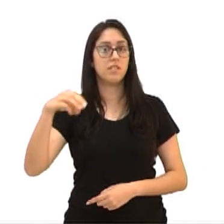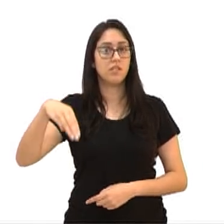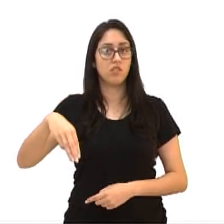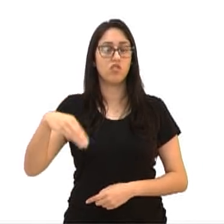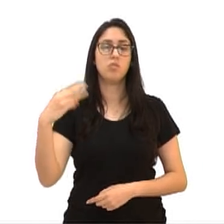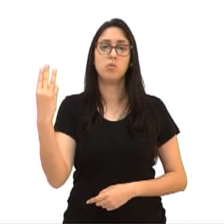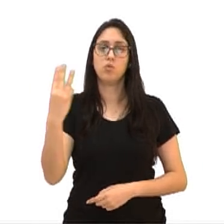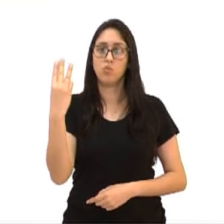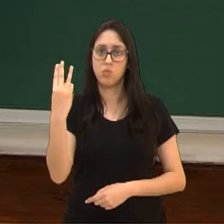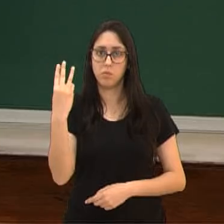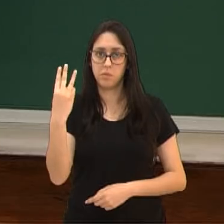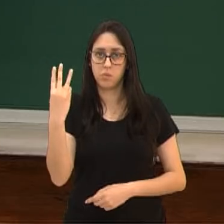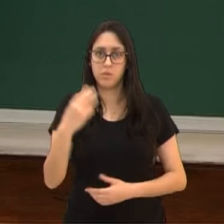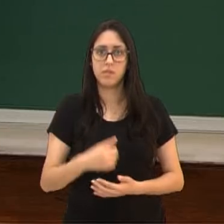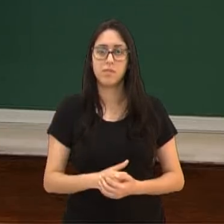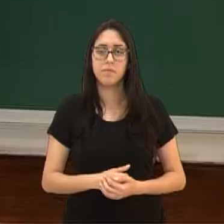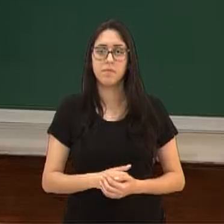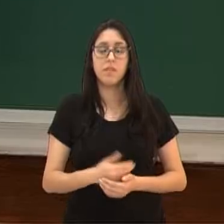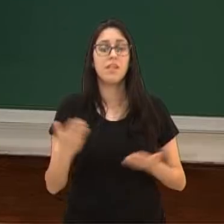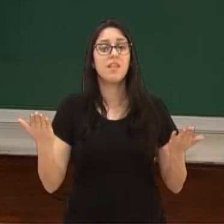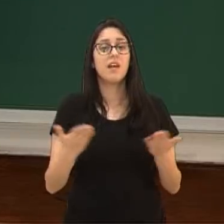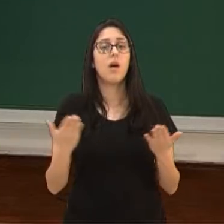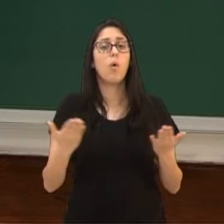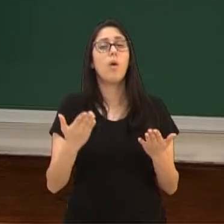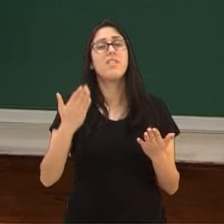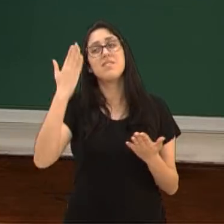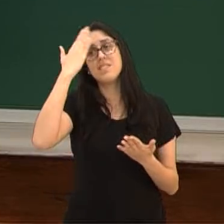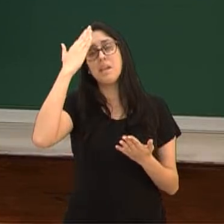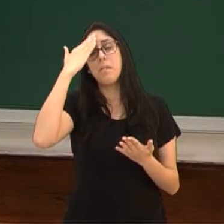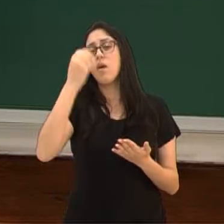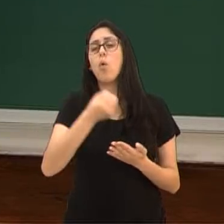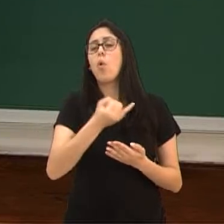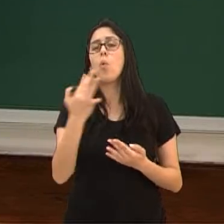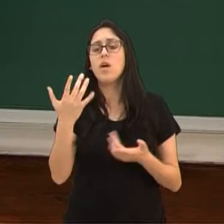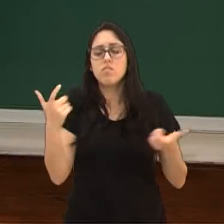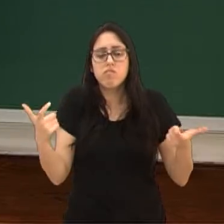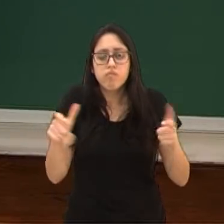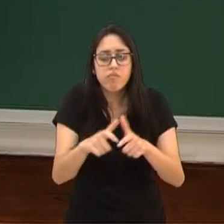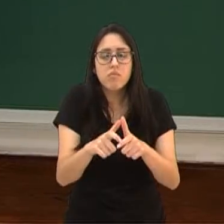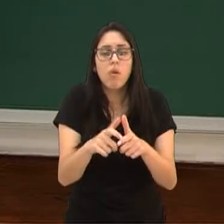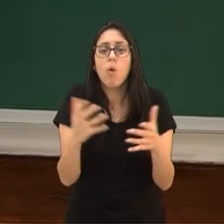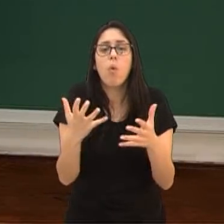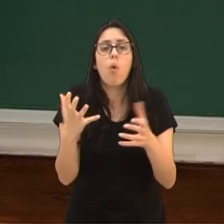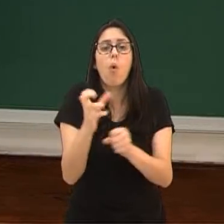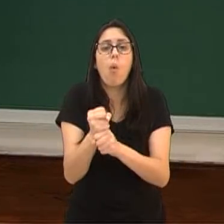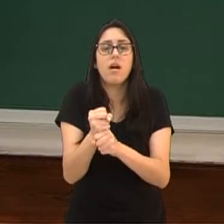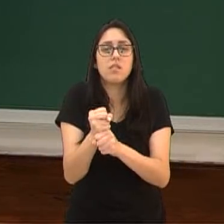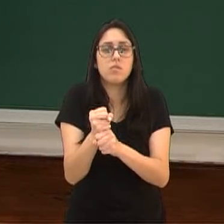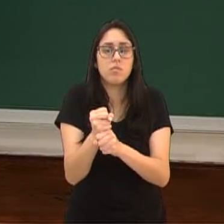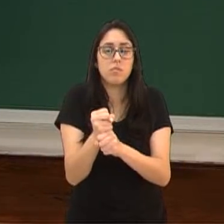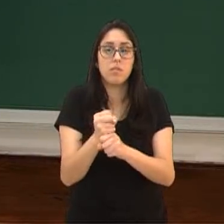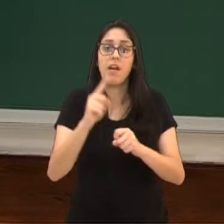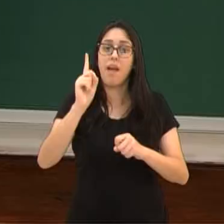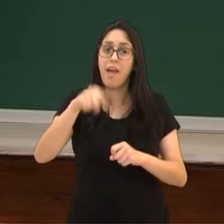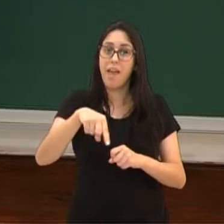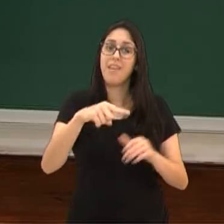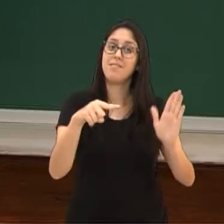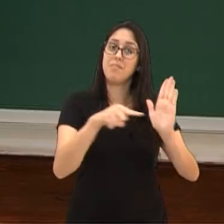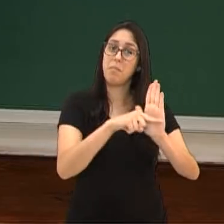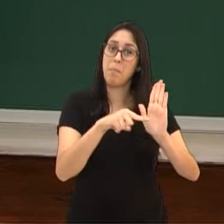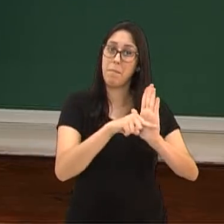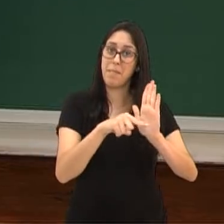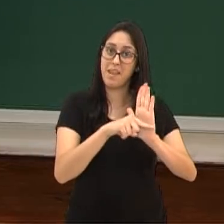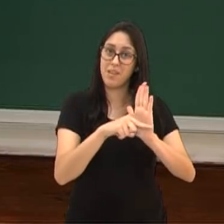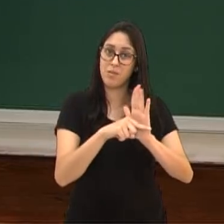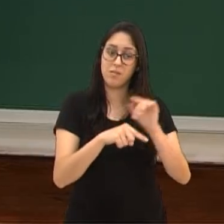centímetros cúbicos. E agora ele quer saber o quanto diminuiu. Então, para saber o quanto diminuiu, é a diferença entre os dois volumes. Diferença é